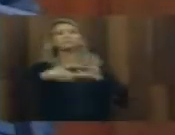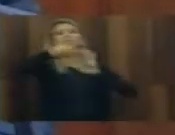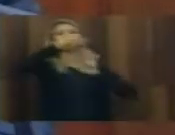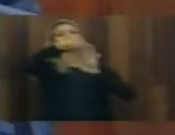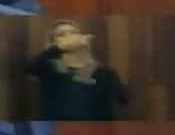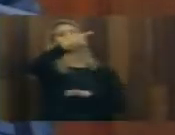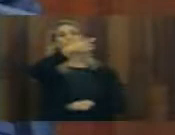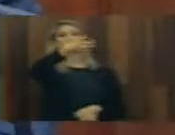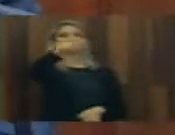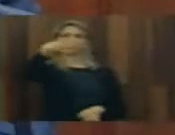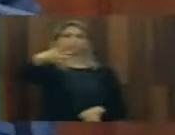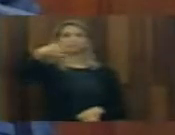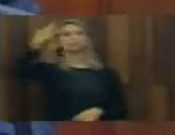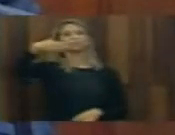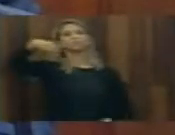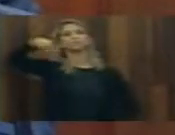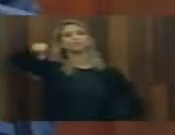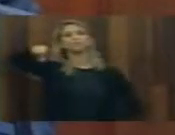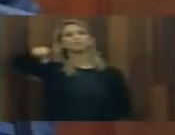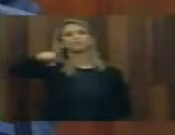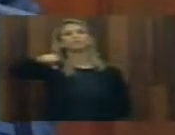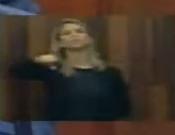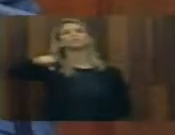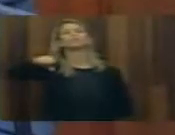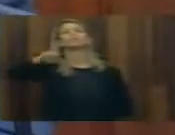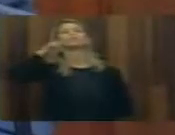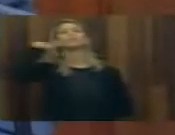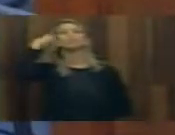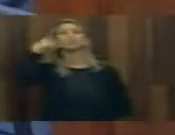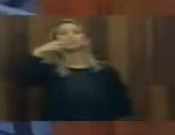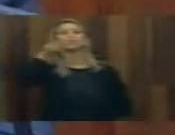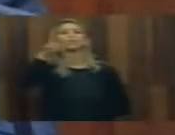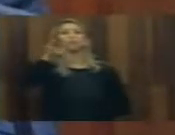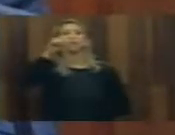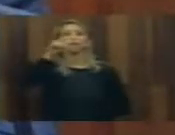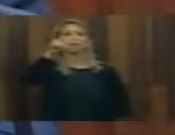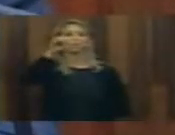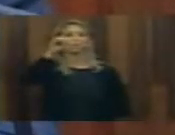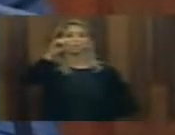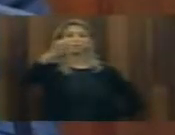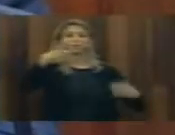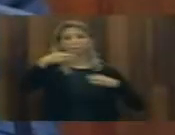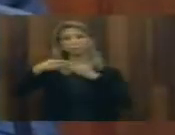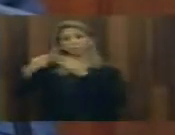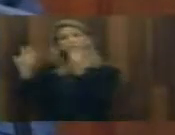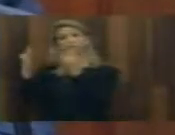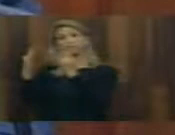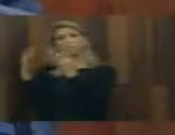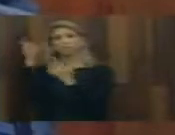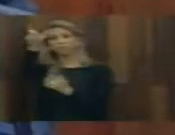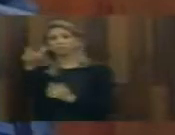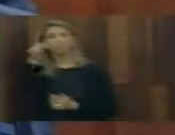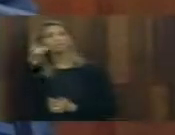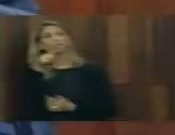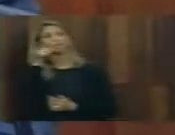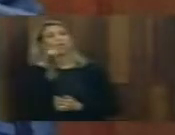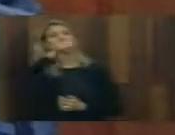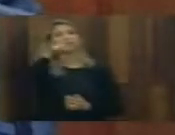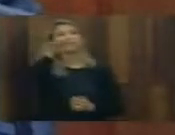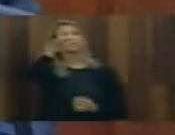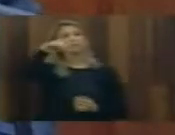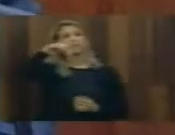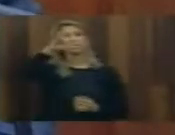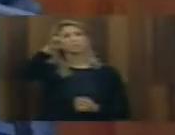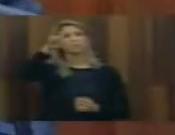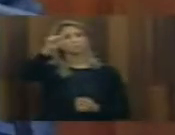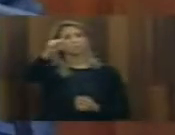Requerimento 244/19, promovente Rodolfo Aguiar de Faria, requer outorga de moção de aplausos a senhora Zenilda Gomes da